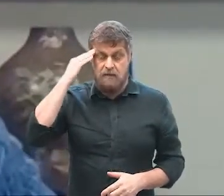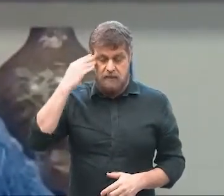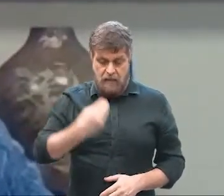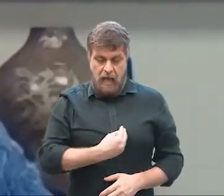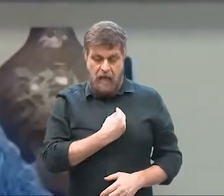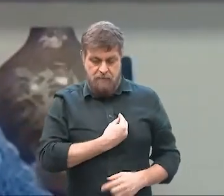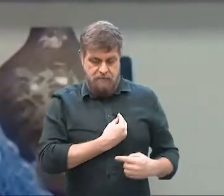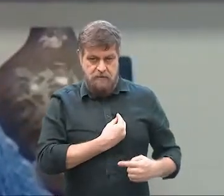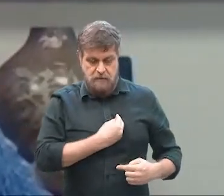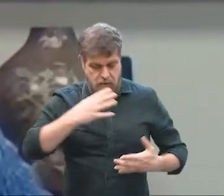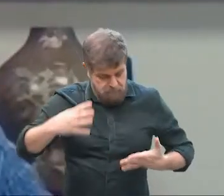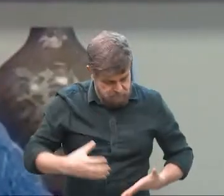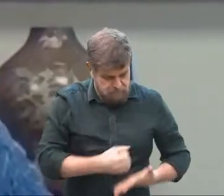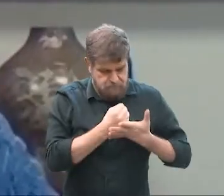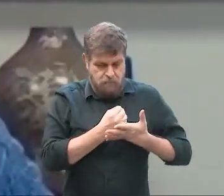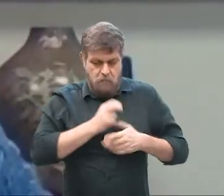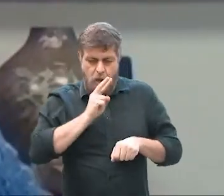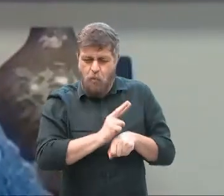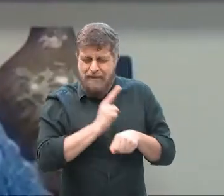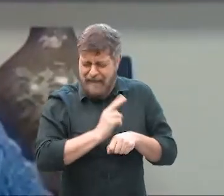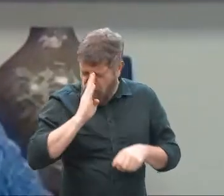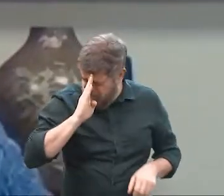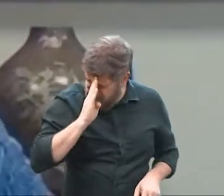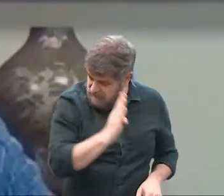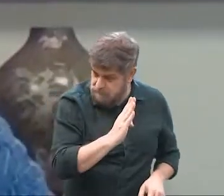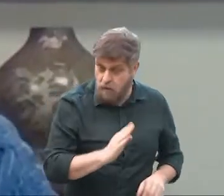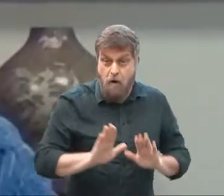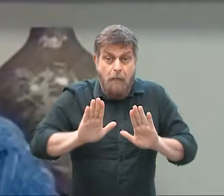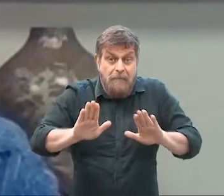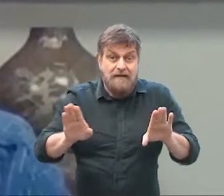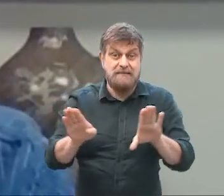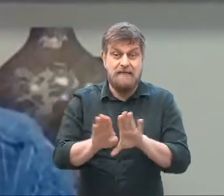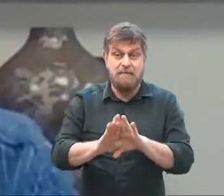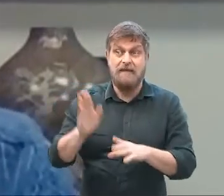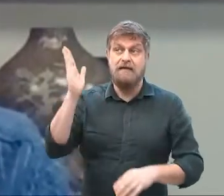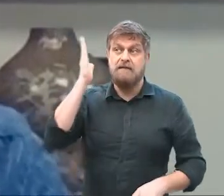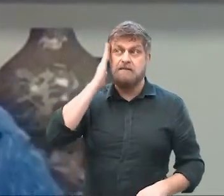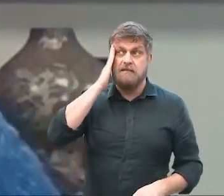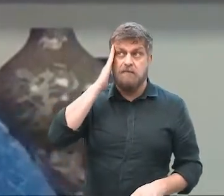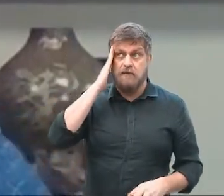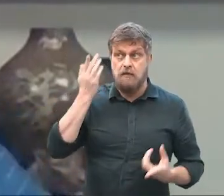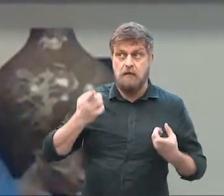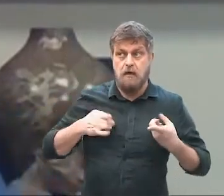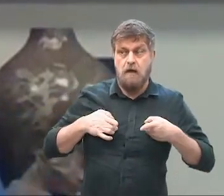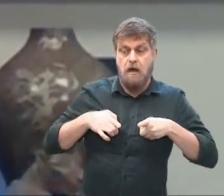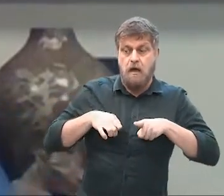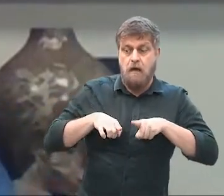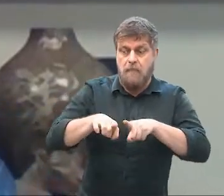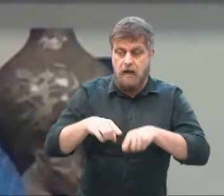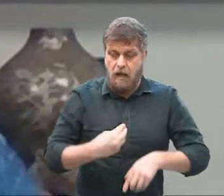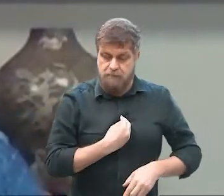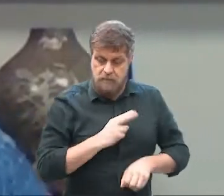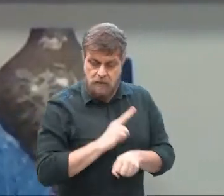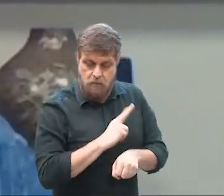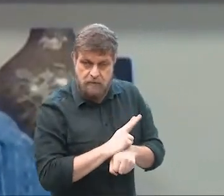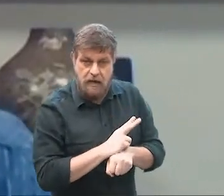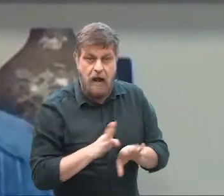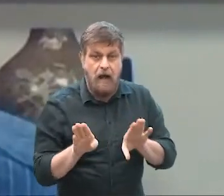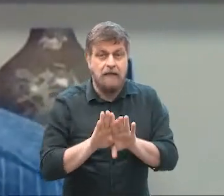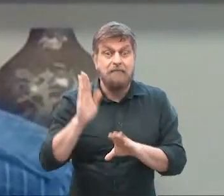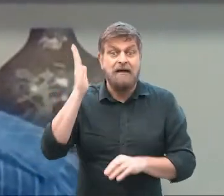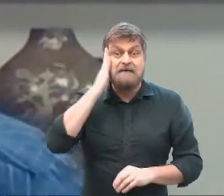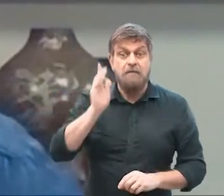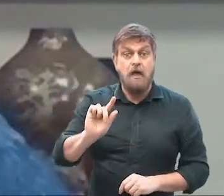acho que a vida é o principal patrimônio que nós temos. Mas nós temos que, concomitantemente cuidando da vida, nós temos que